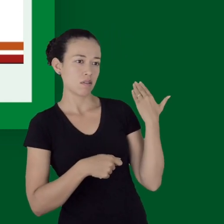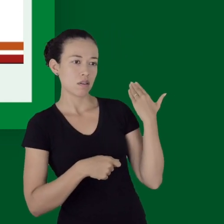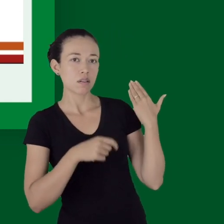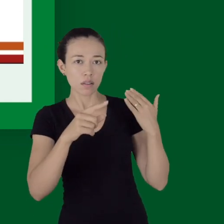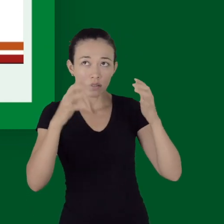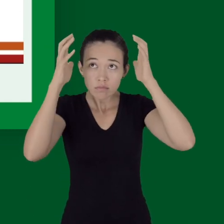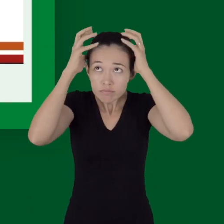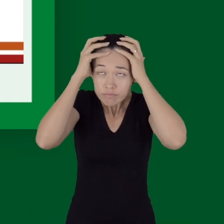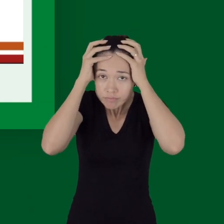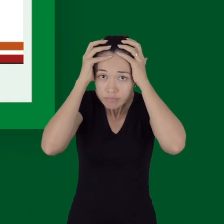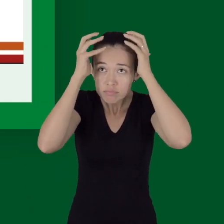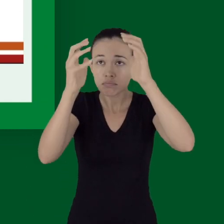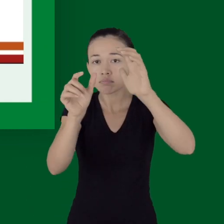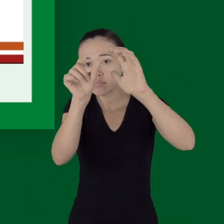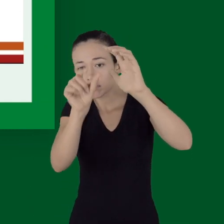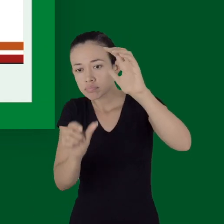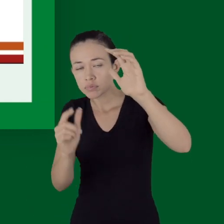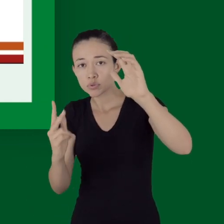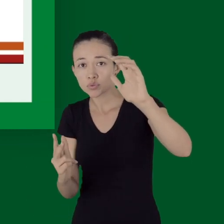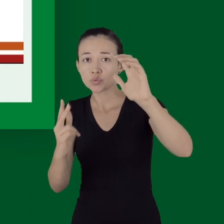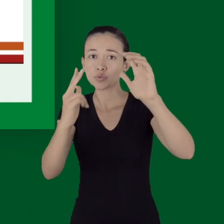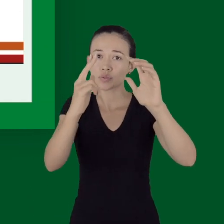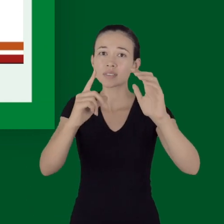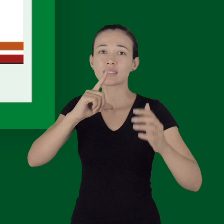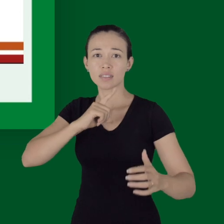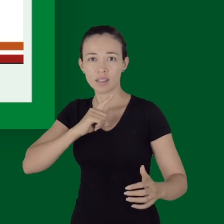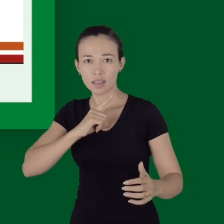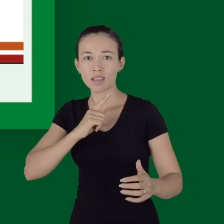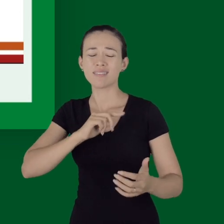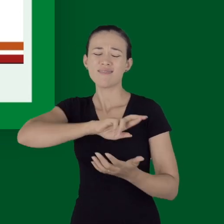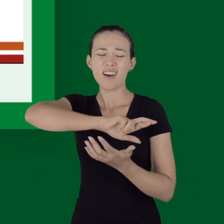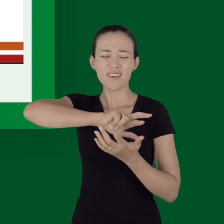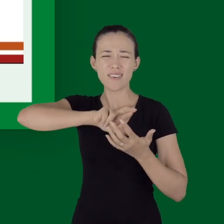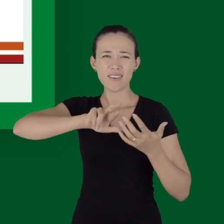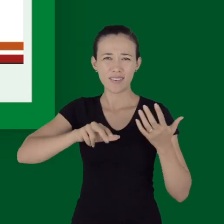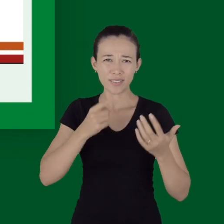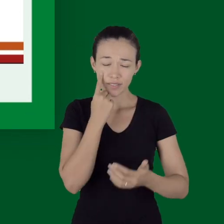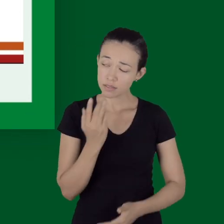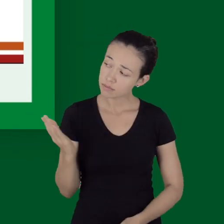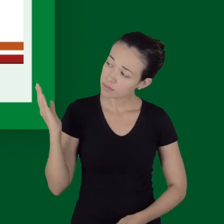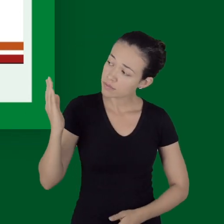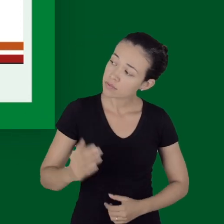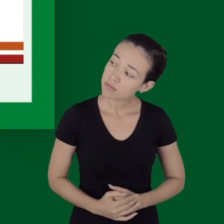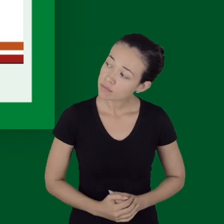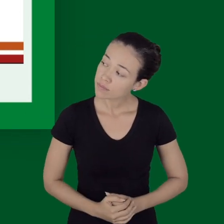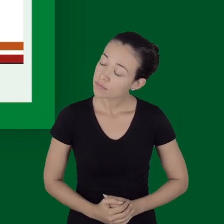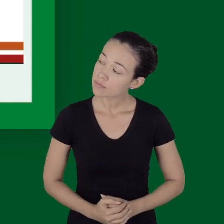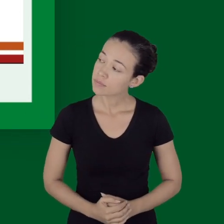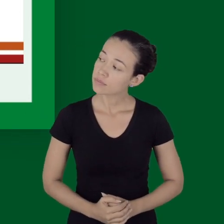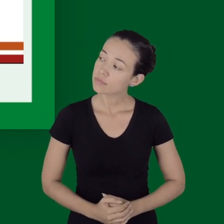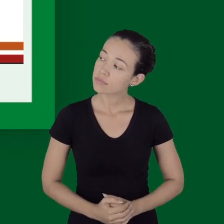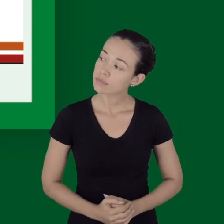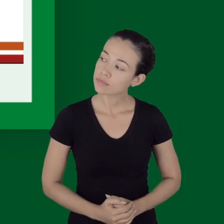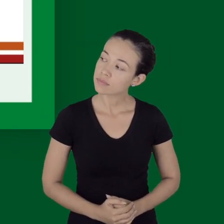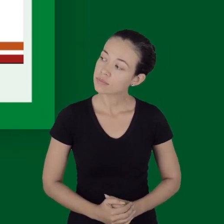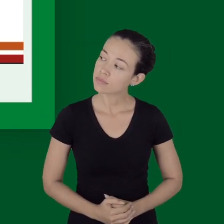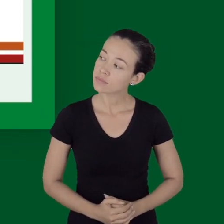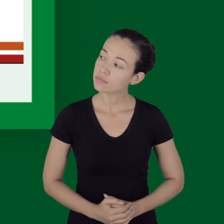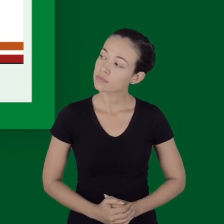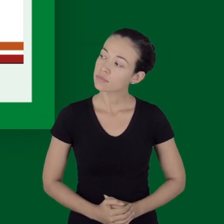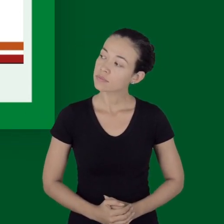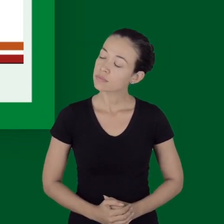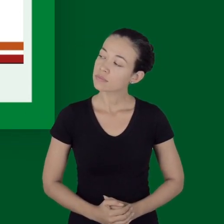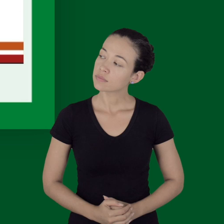de 1,7, suspeita de dissecção de aorta, endocardite, pressão sistólica acima de 1,85, diastólica acima